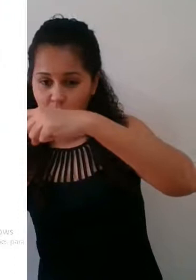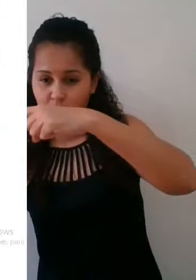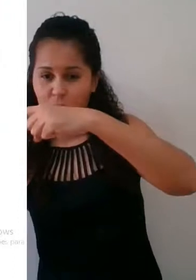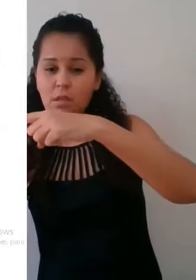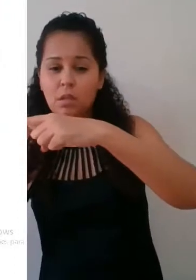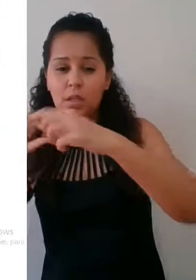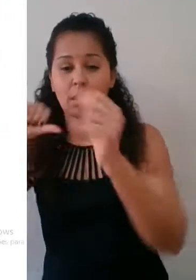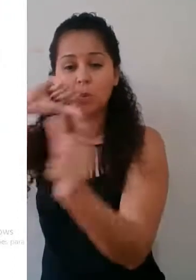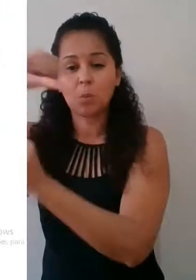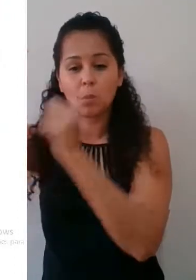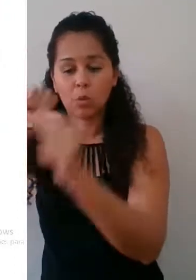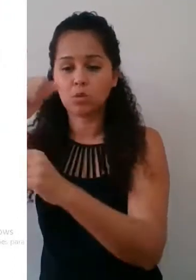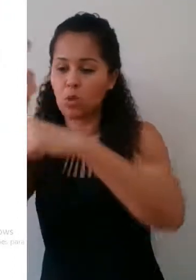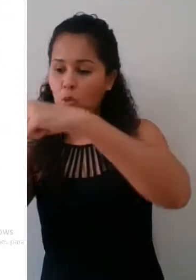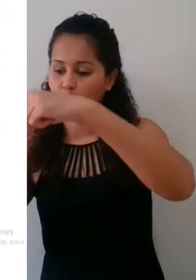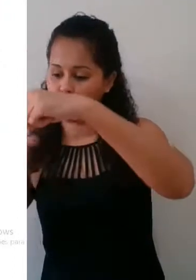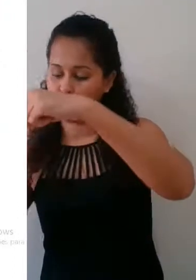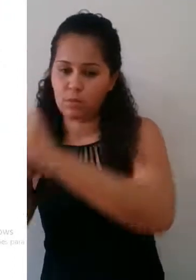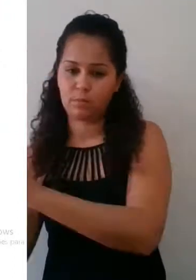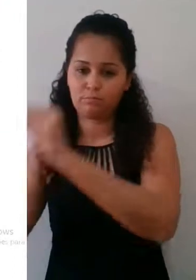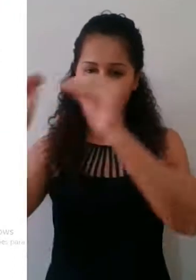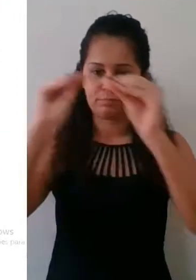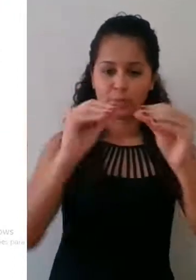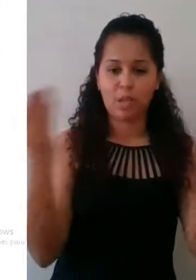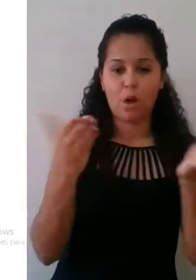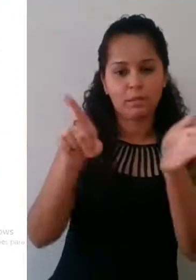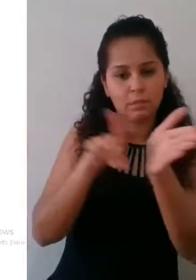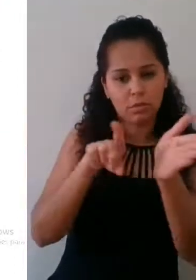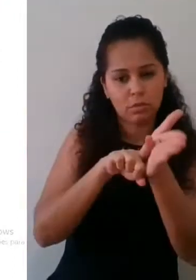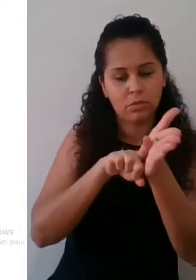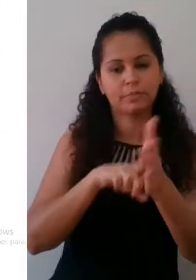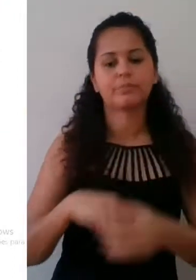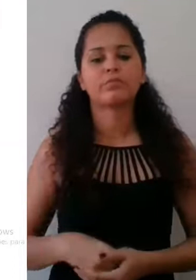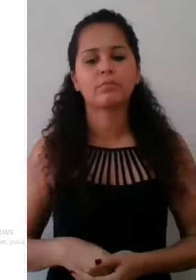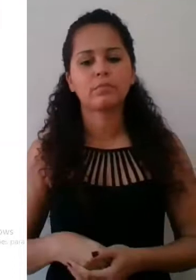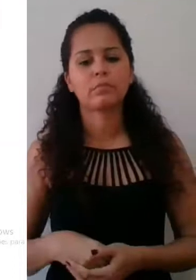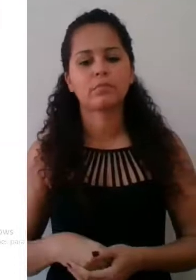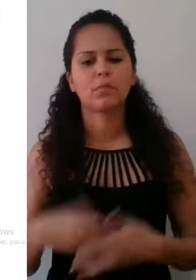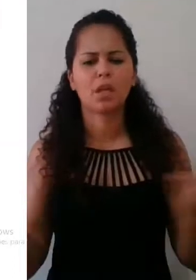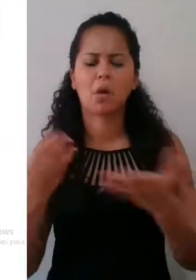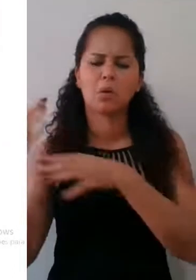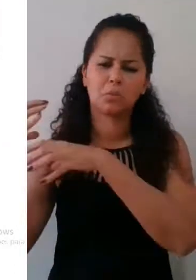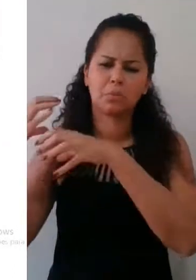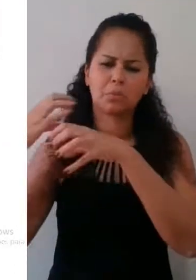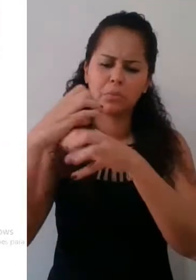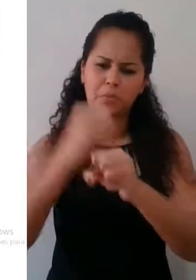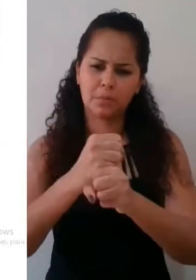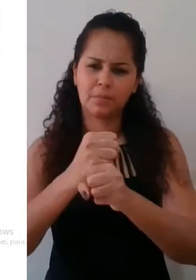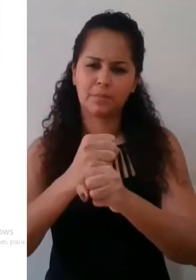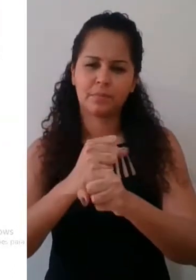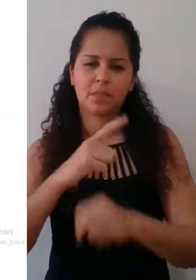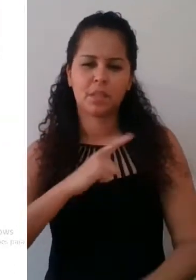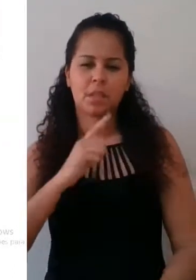lado. Quando muda de lado, ele passa negativo. E, fazendo essa continha aqui, a gente chega à conclusão